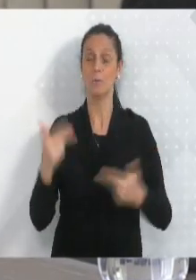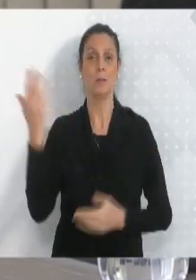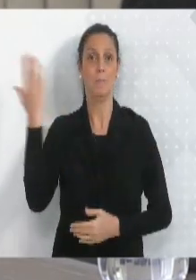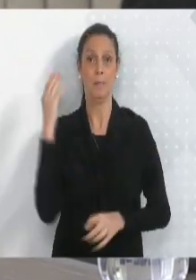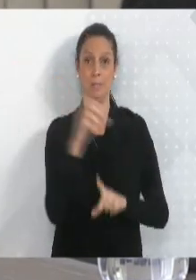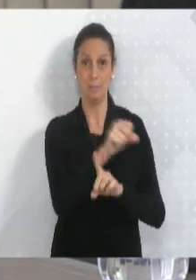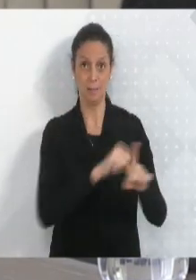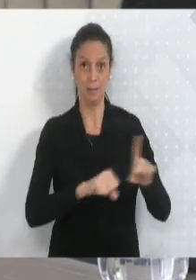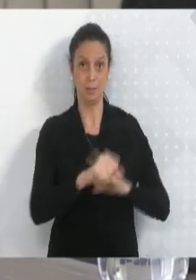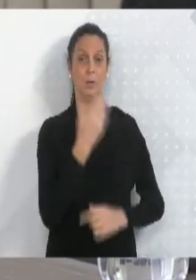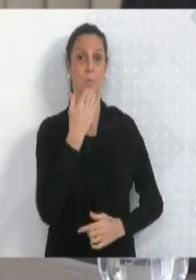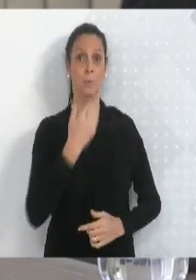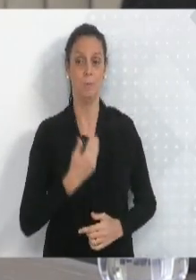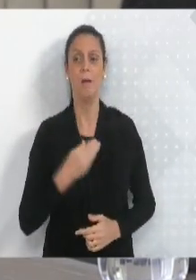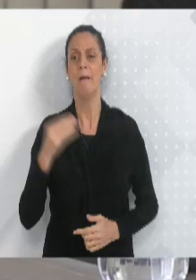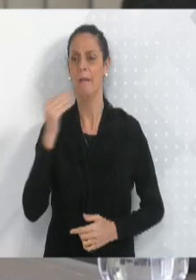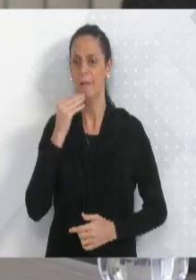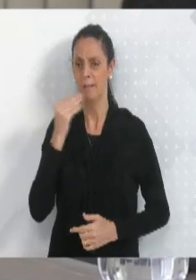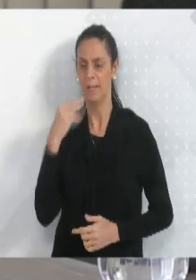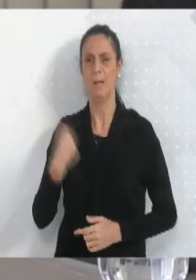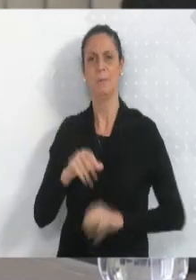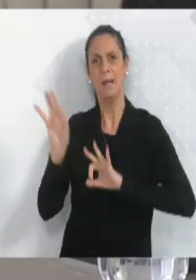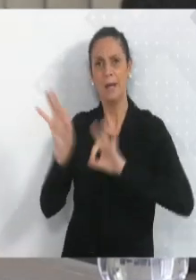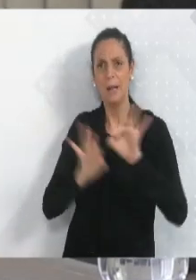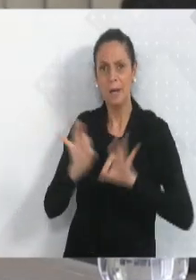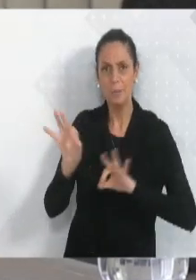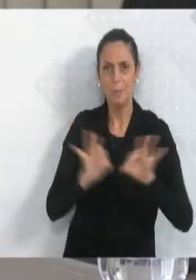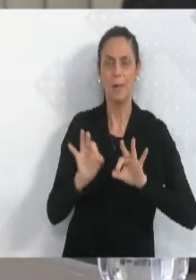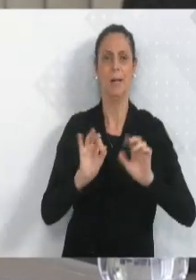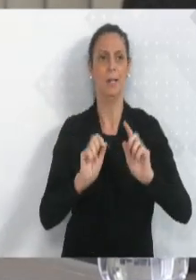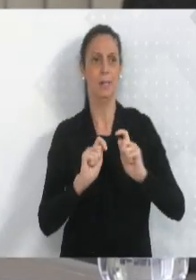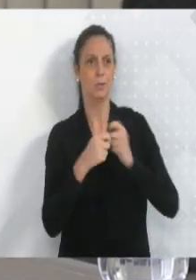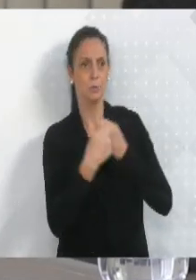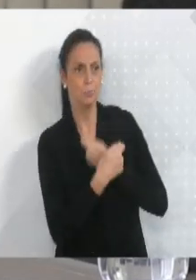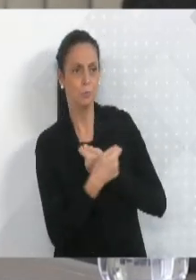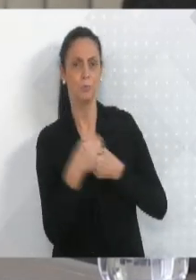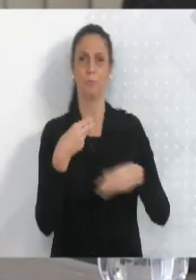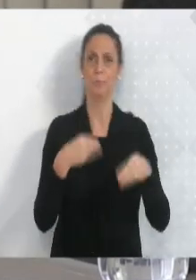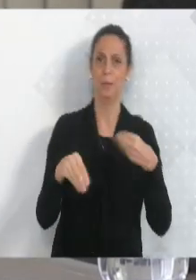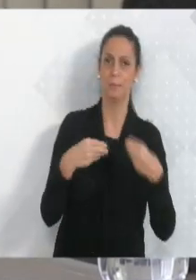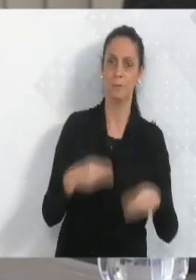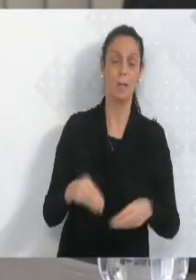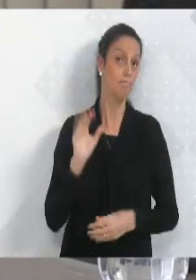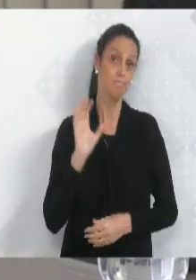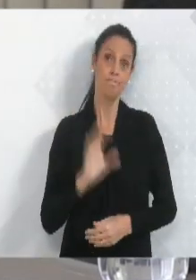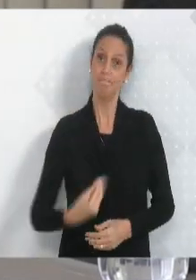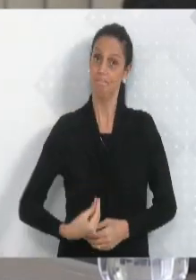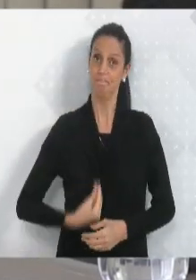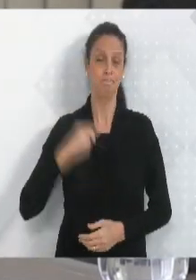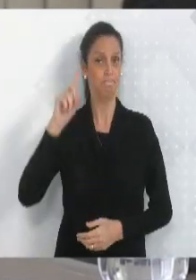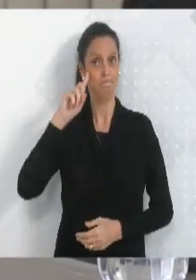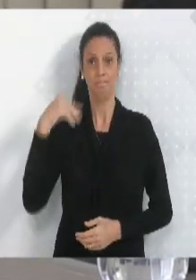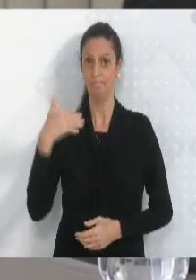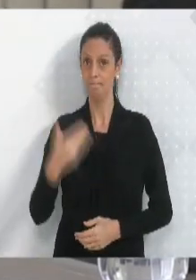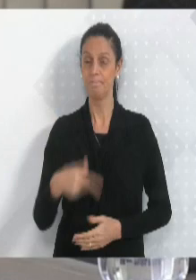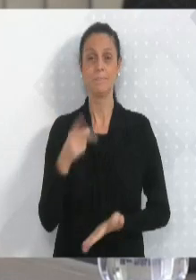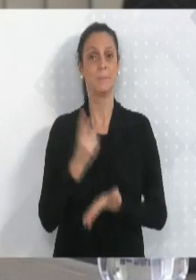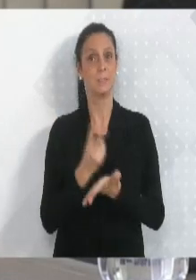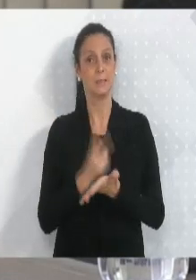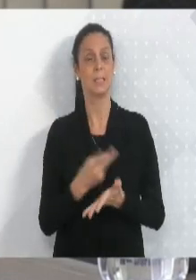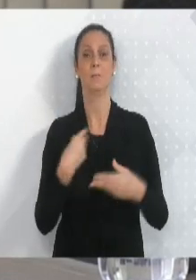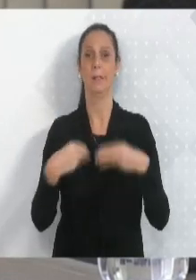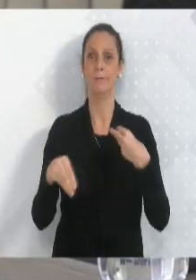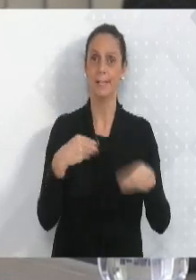sociedade, né? E cabe alguns ajustes sempre, né? A nossa vida é assim, o dia a dia da nossa vida é assim, nós temos que ajustar sempre algumas coisas,